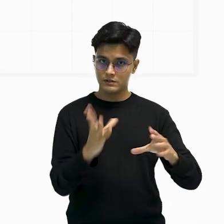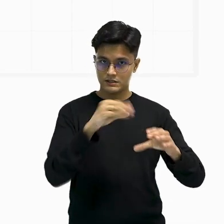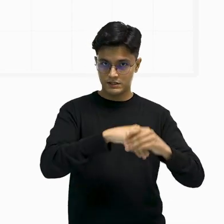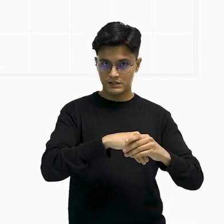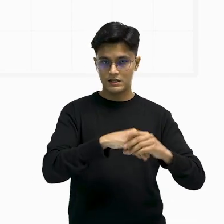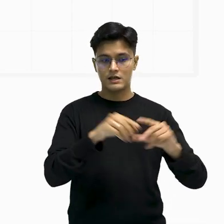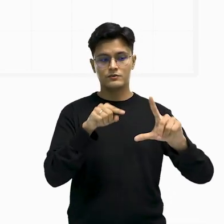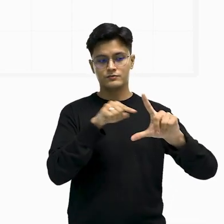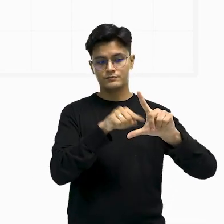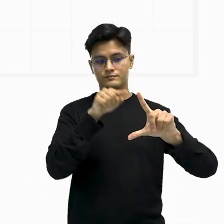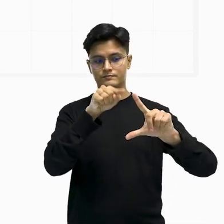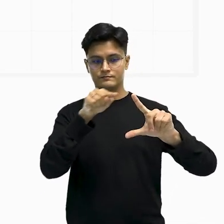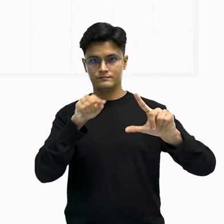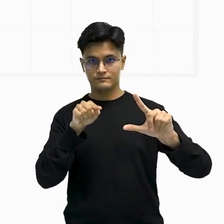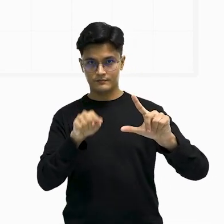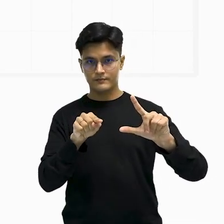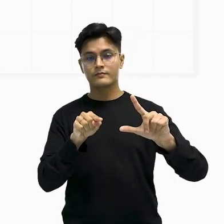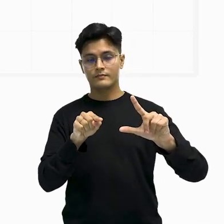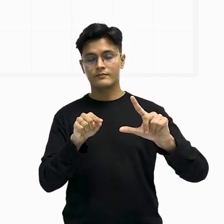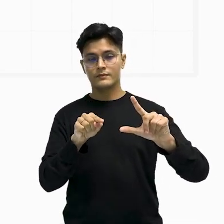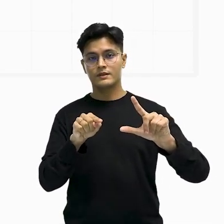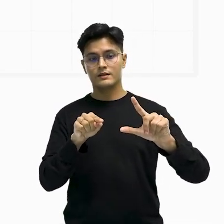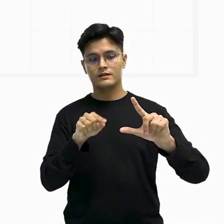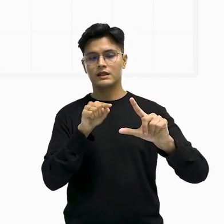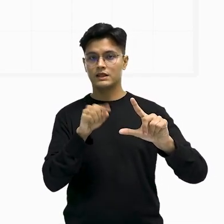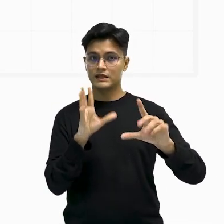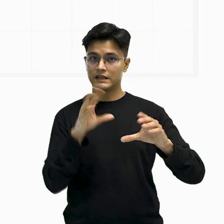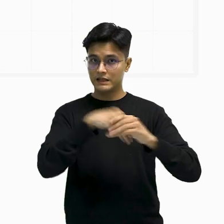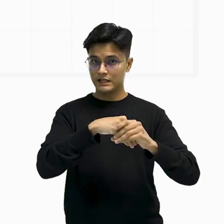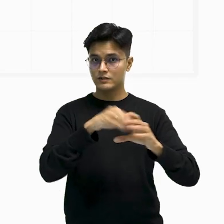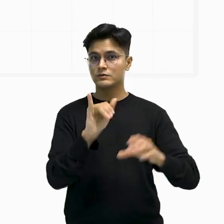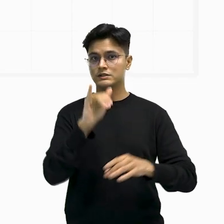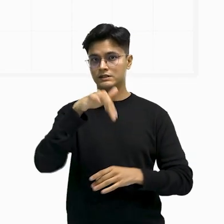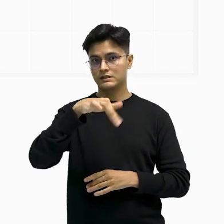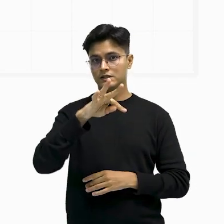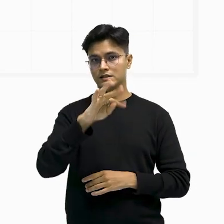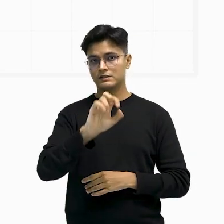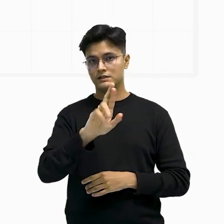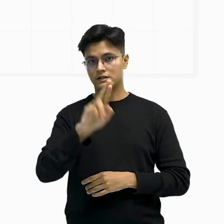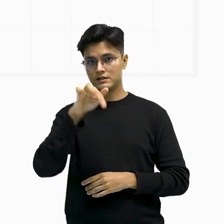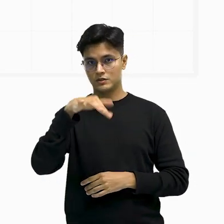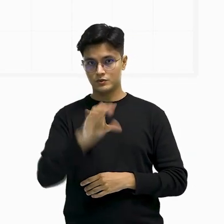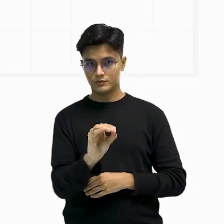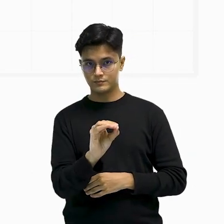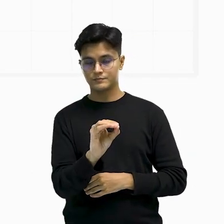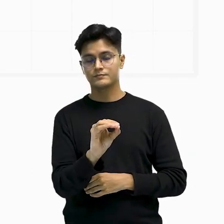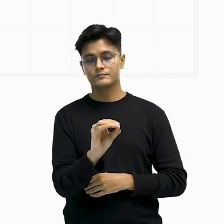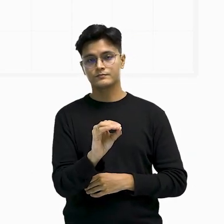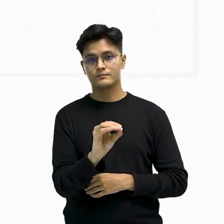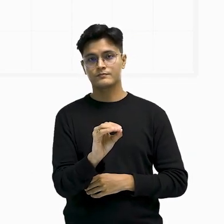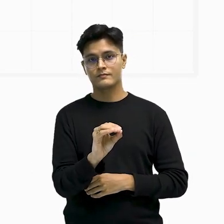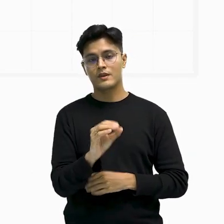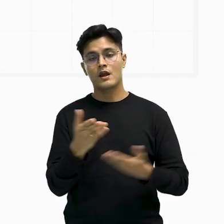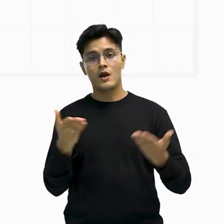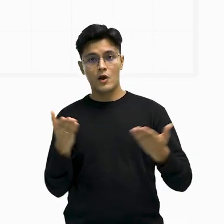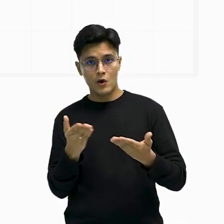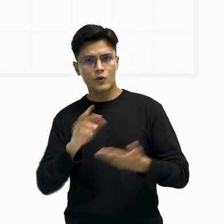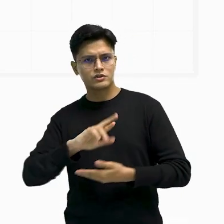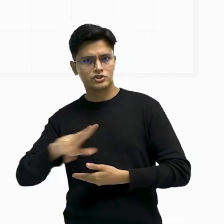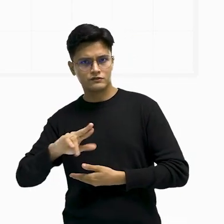Tá? Internos, obviamente, porque eles estão na parte de dentro do triângulo, ok? Quando ele fala em